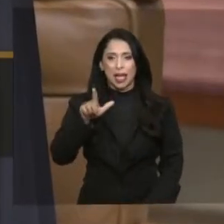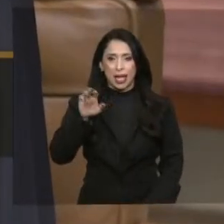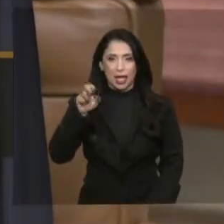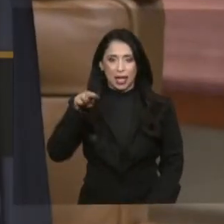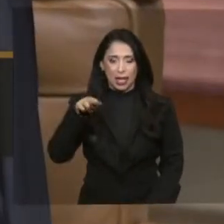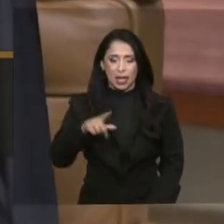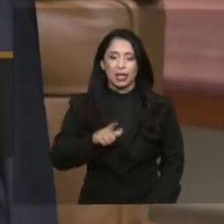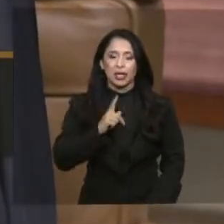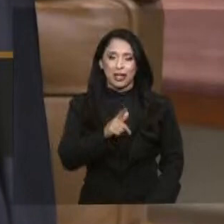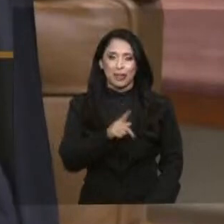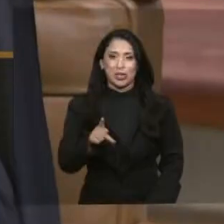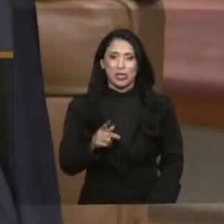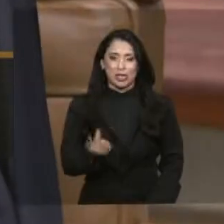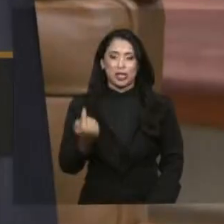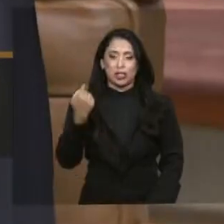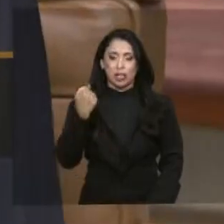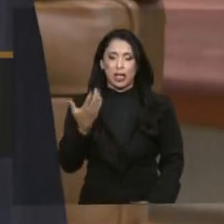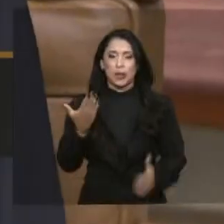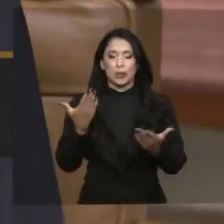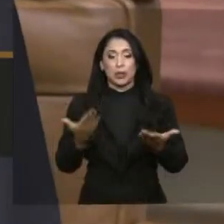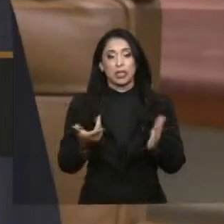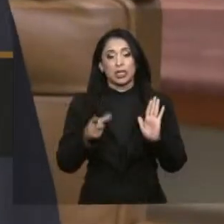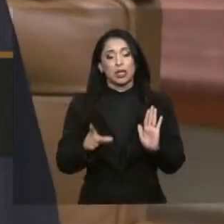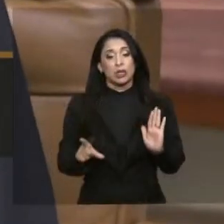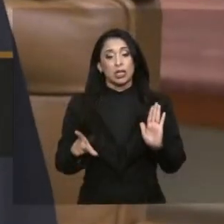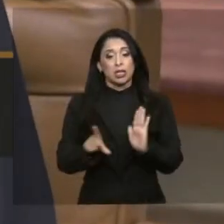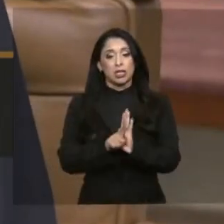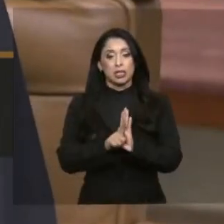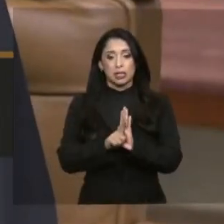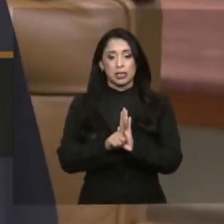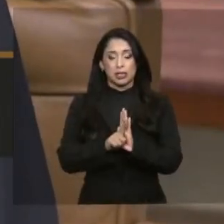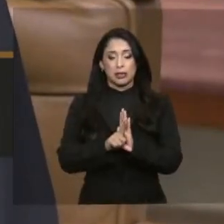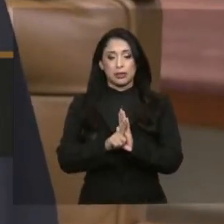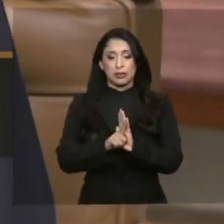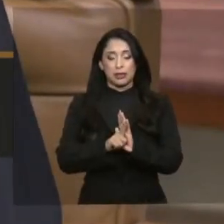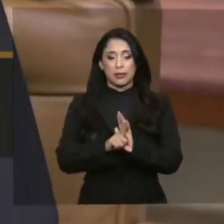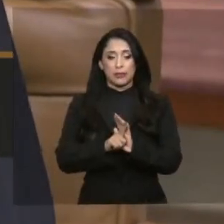casos, e alguma coisa a legislação até